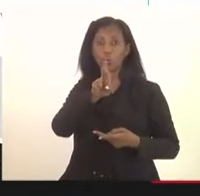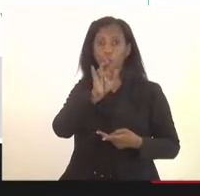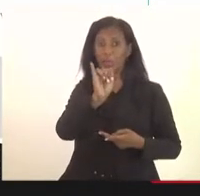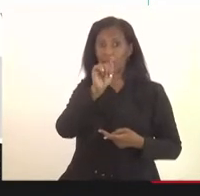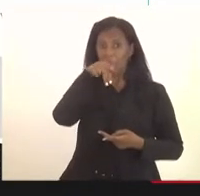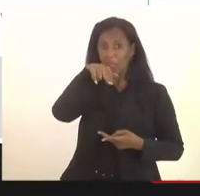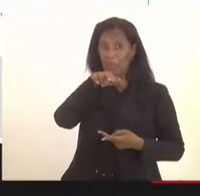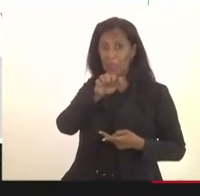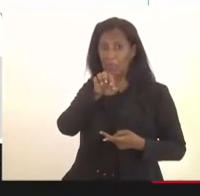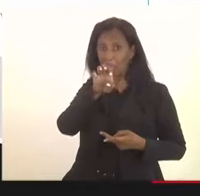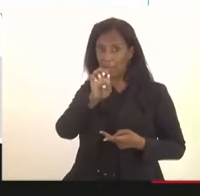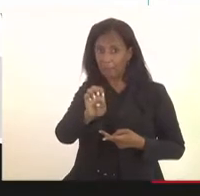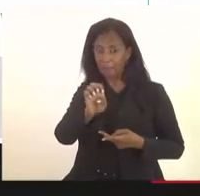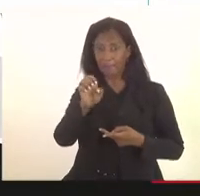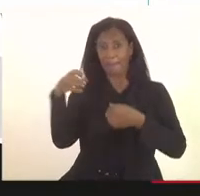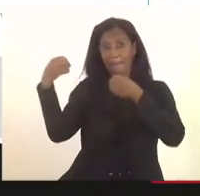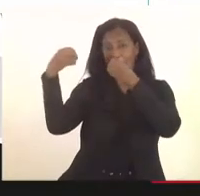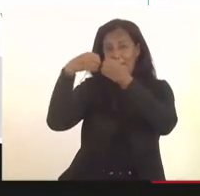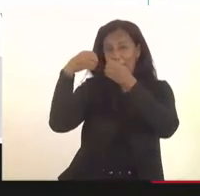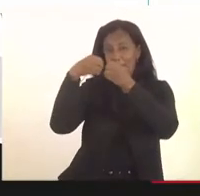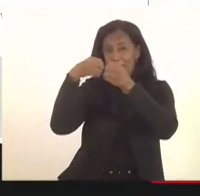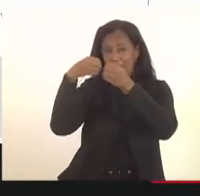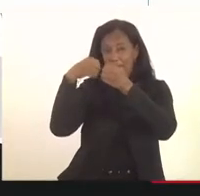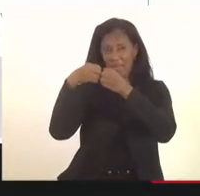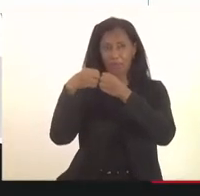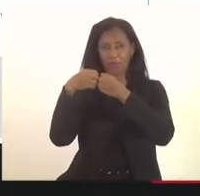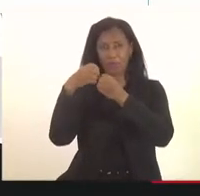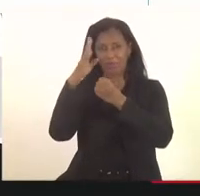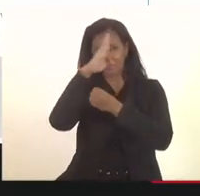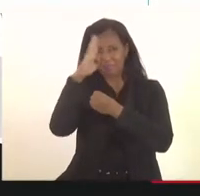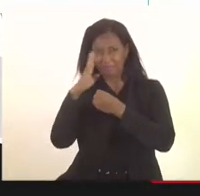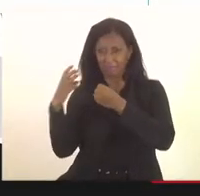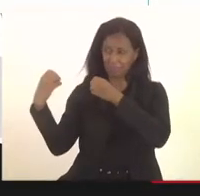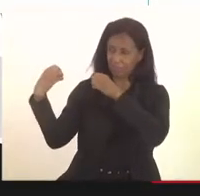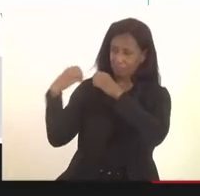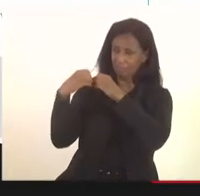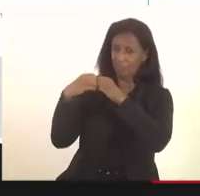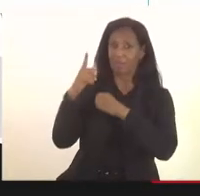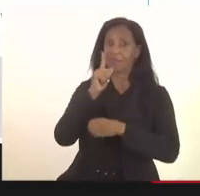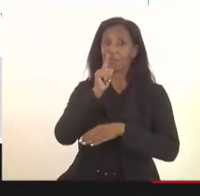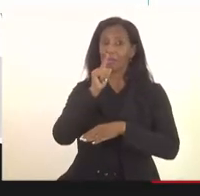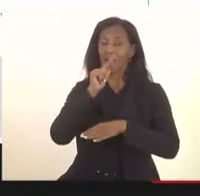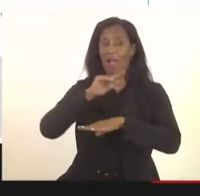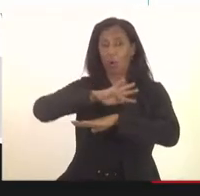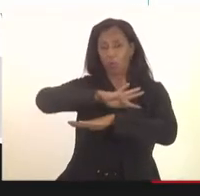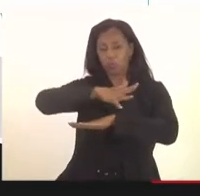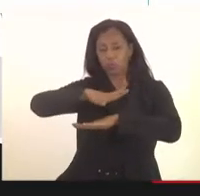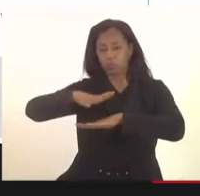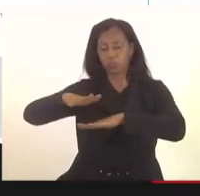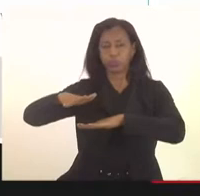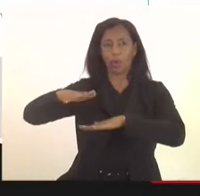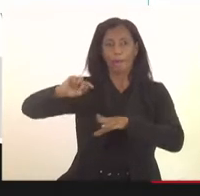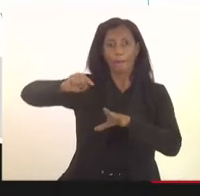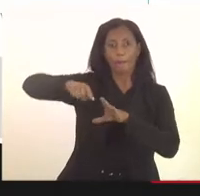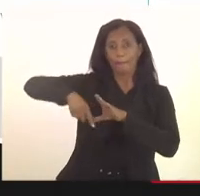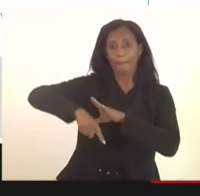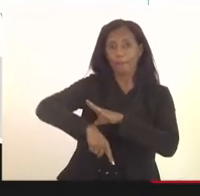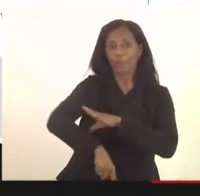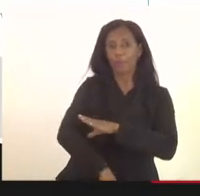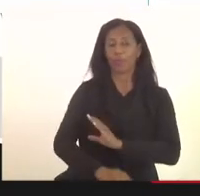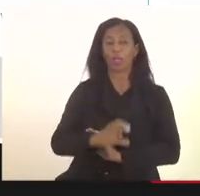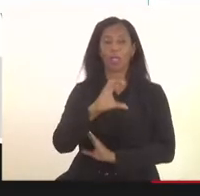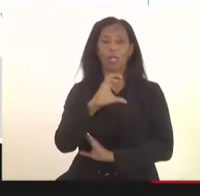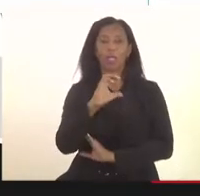na costa, vamos dizer, quase na nossa costa equatorial, e nas águas profundas, basicamente na Bacia de Campos, né, foi a entrada nossa. Então, a